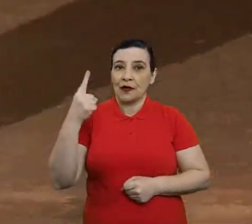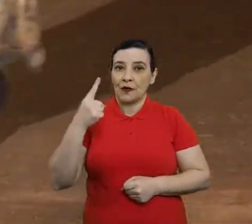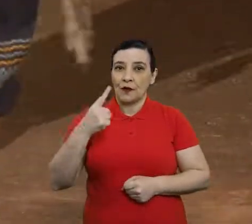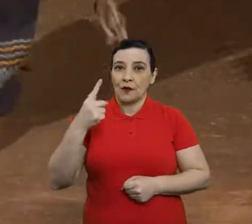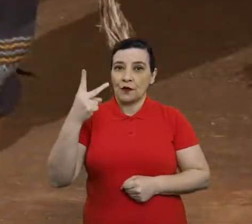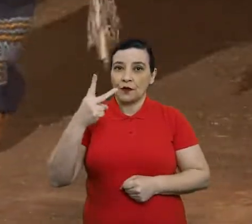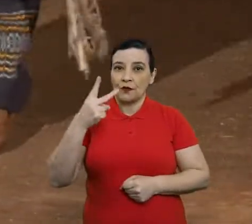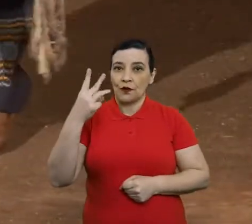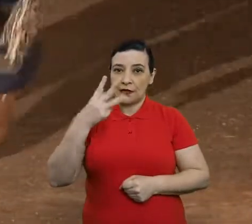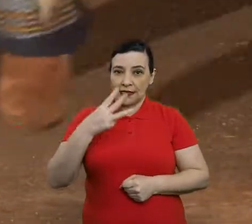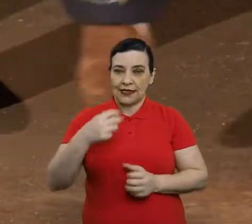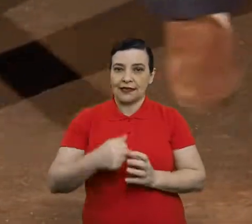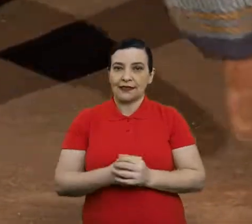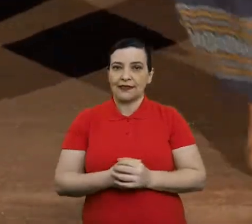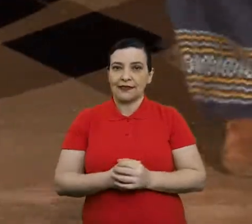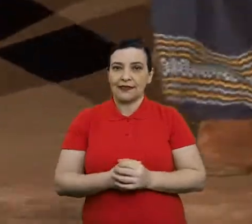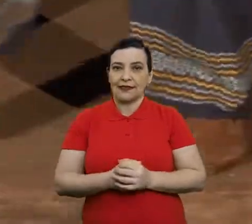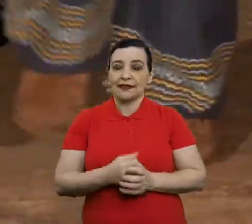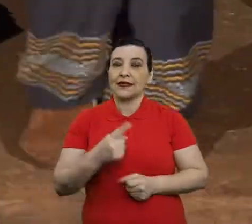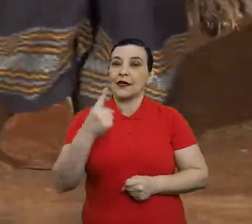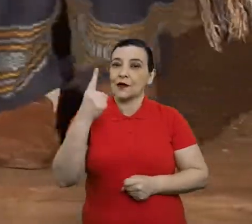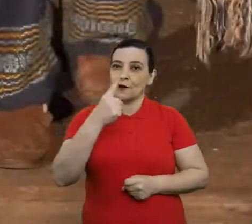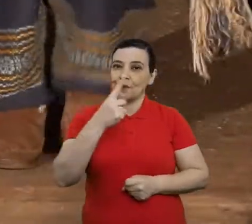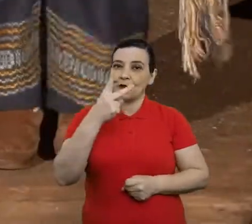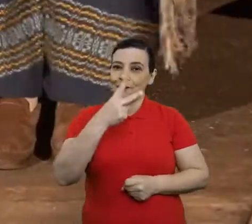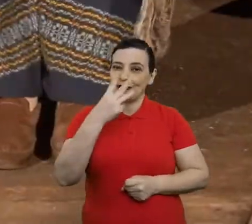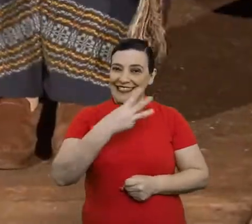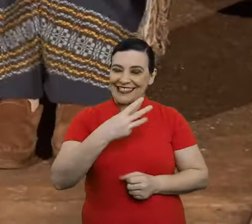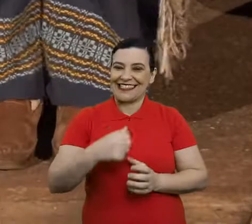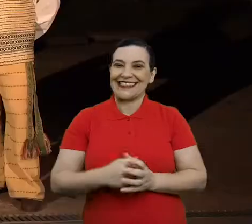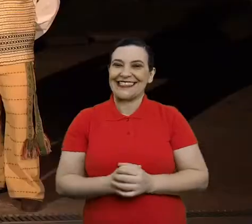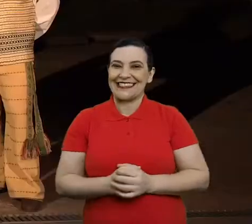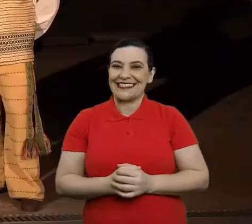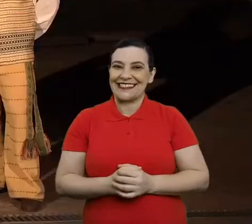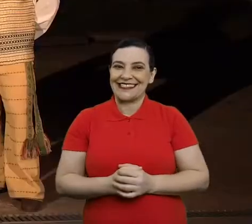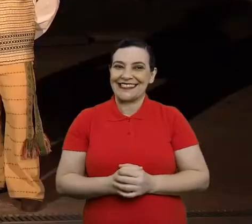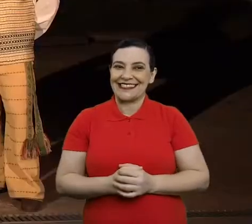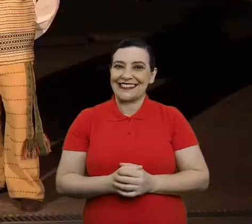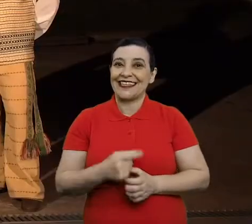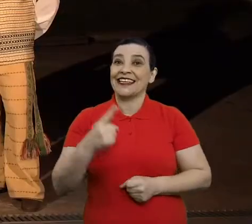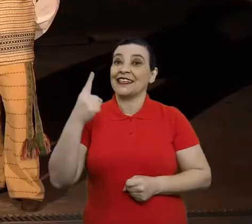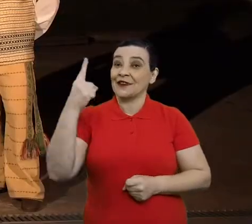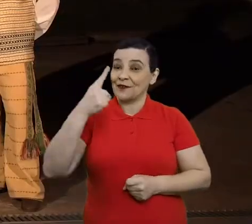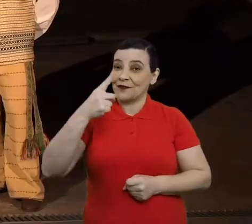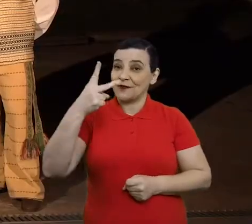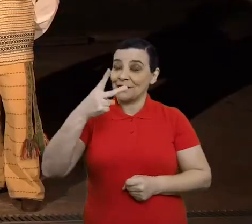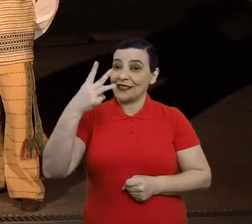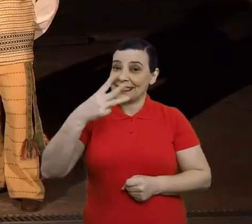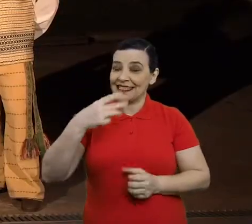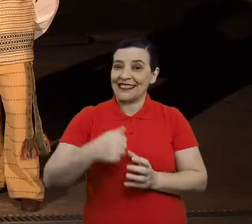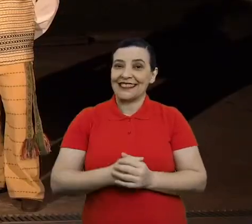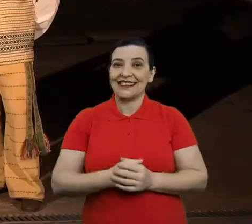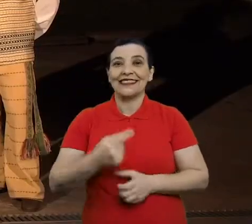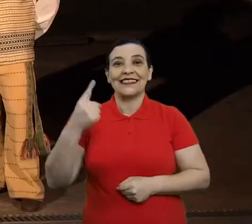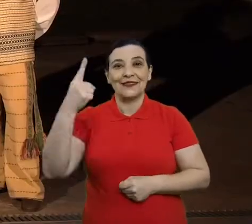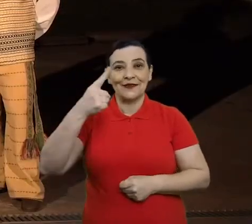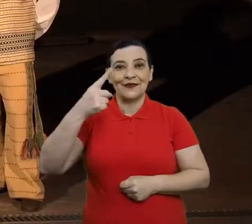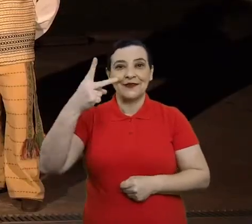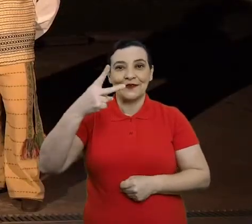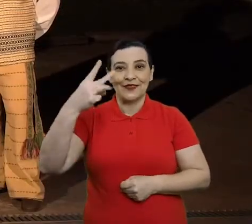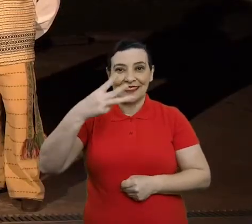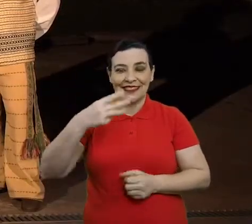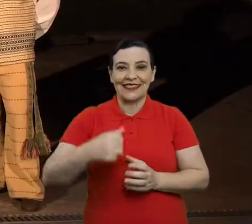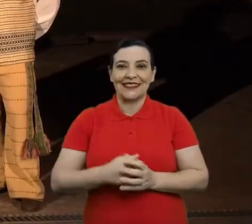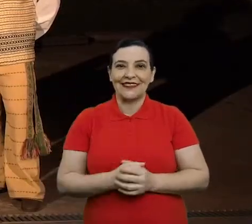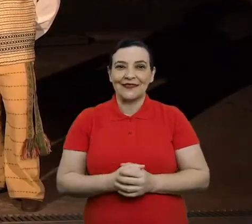dá um passo dois, para a três, esquerda e bate o pé duas vezes, dois, depois três, para a direita. Um, dois, três. Um,